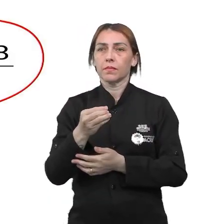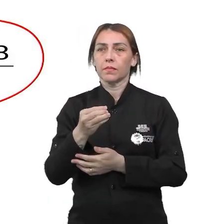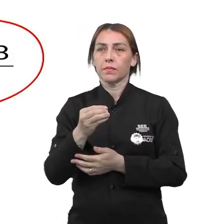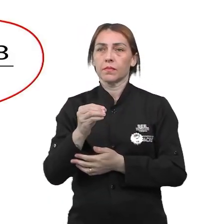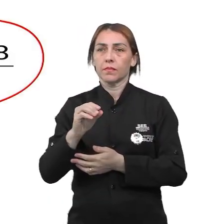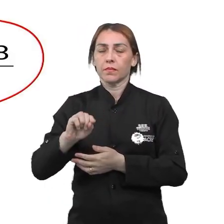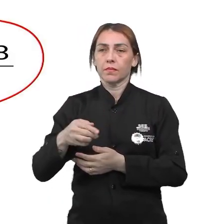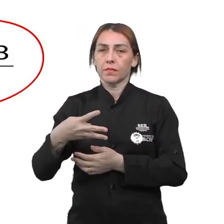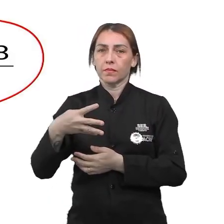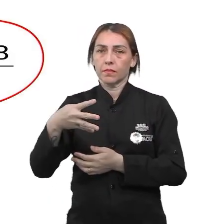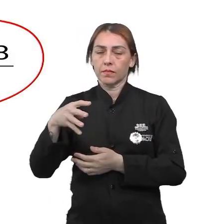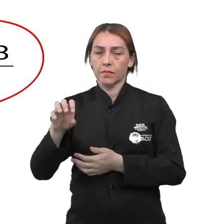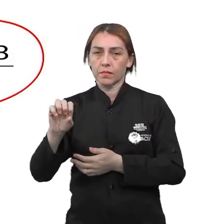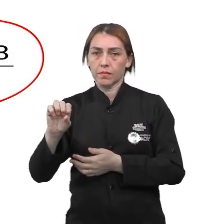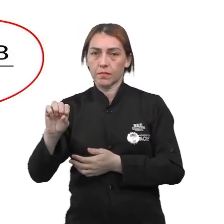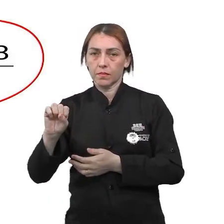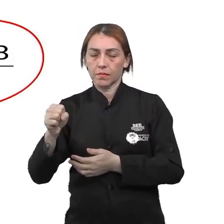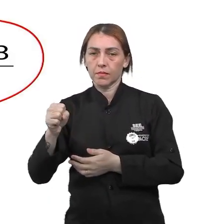aqui, ó.